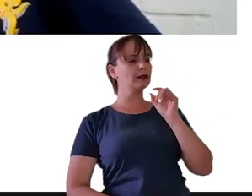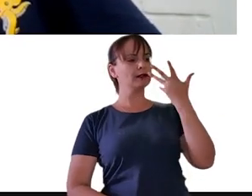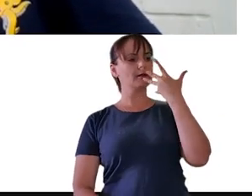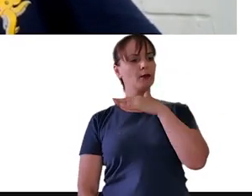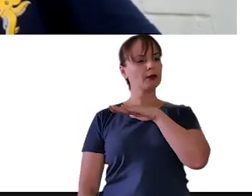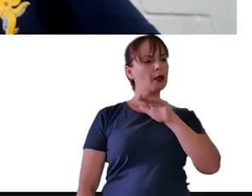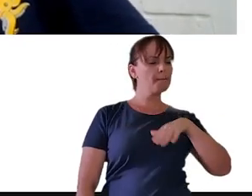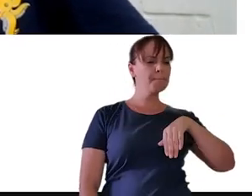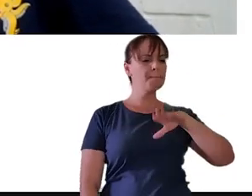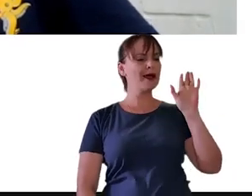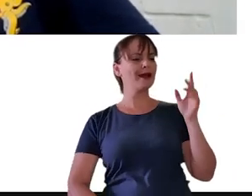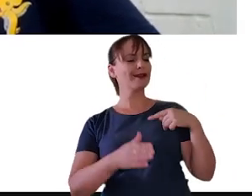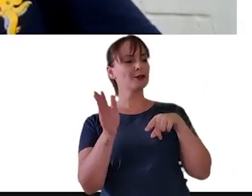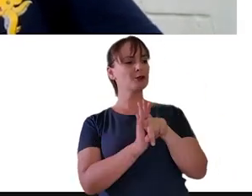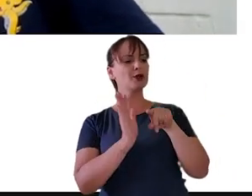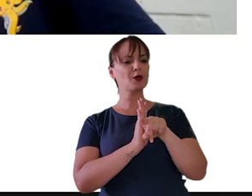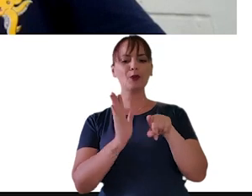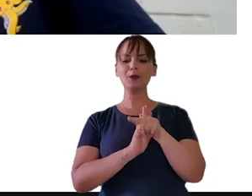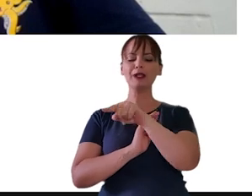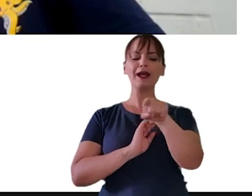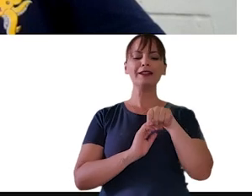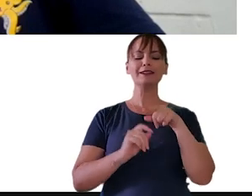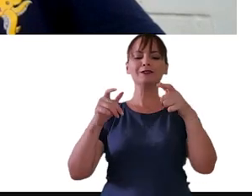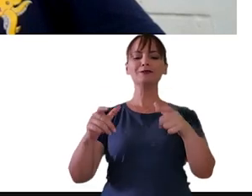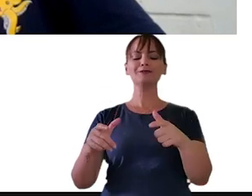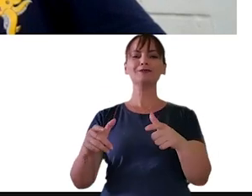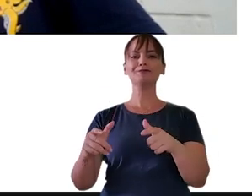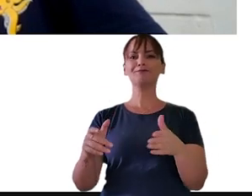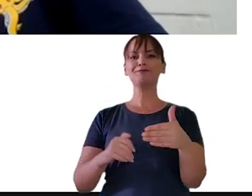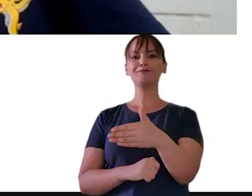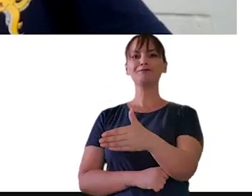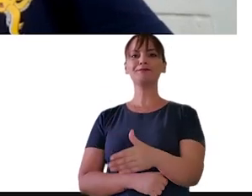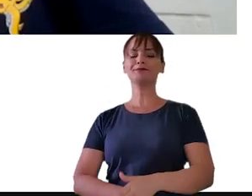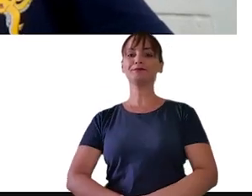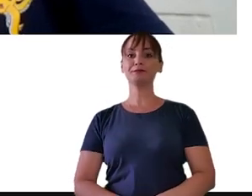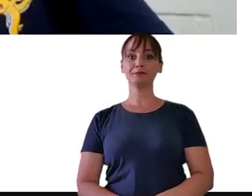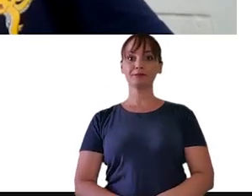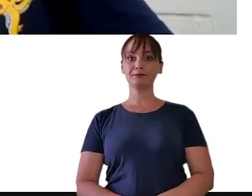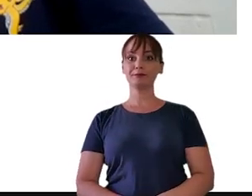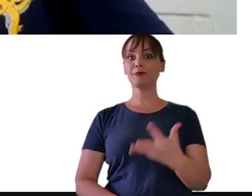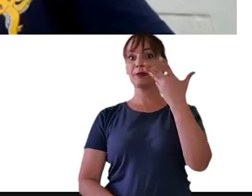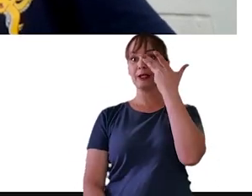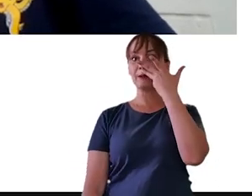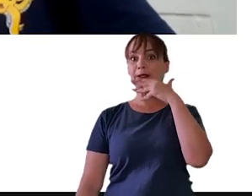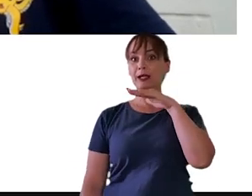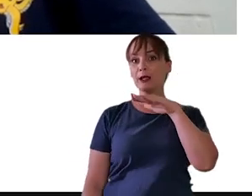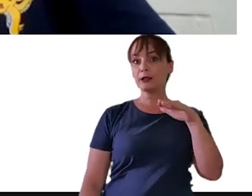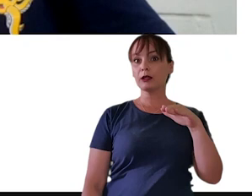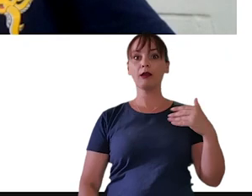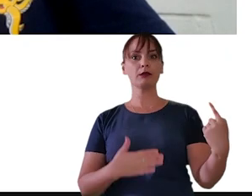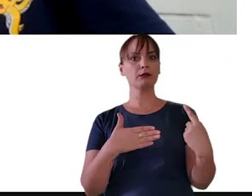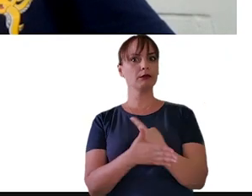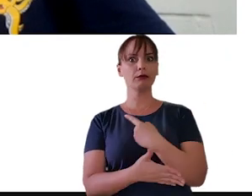que as crianças mais perguntam aí no aquário? Pode dizer para a gente? As crianças, elas